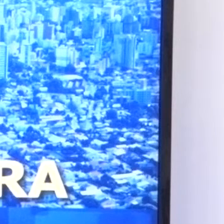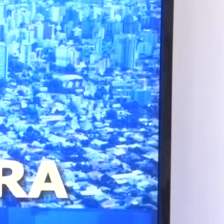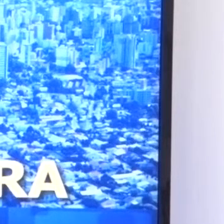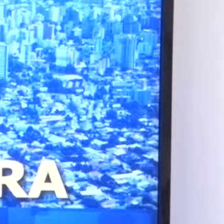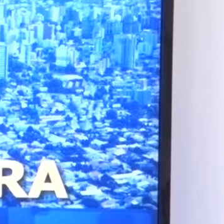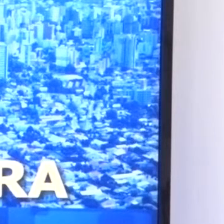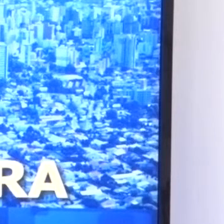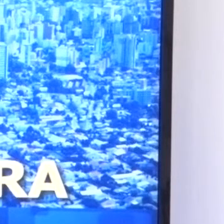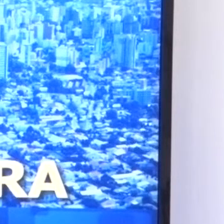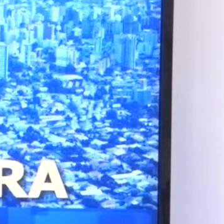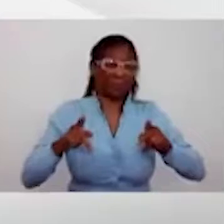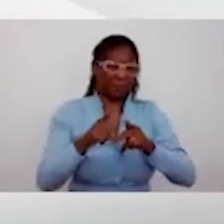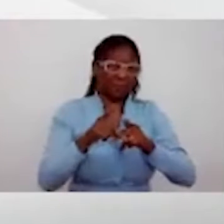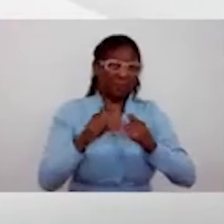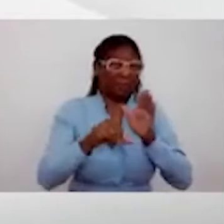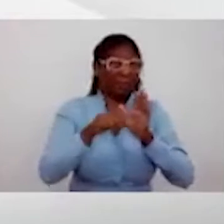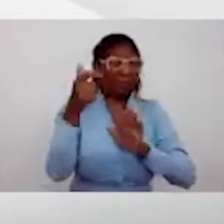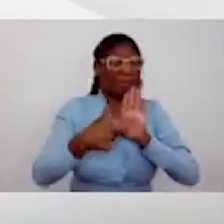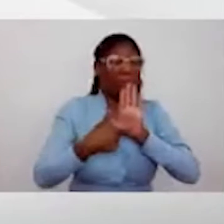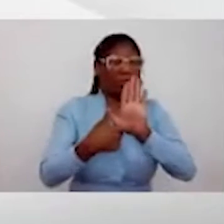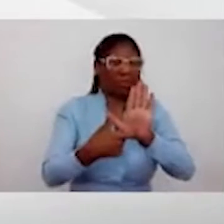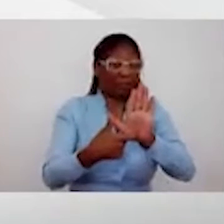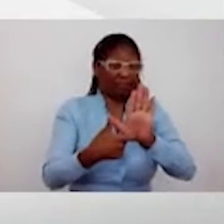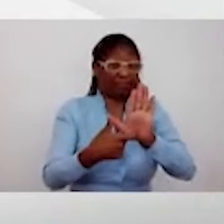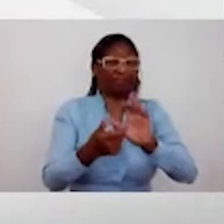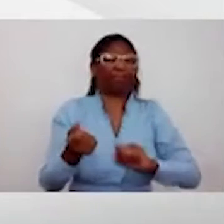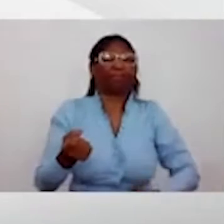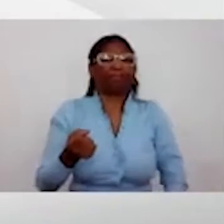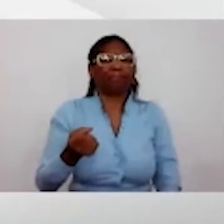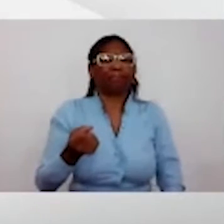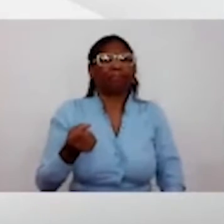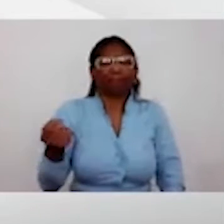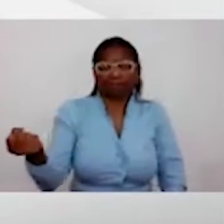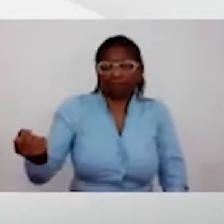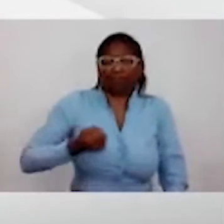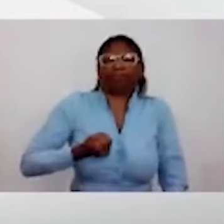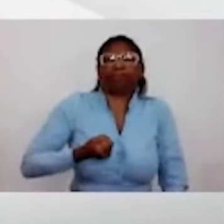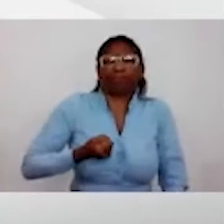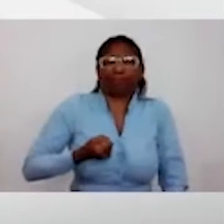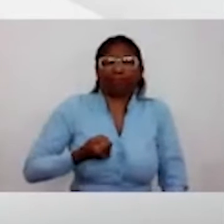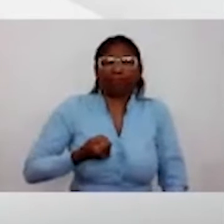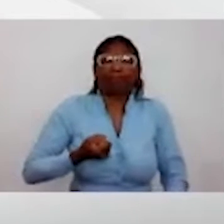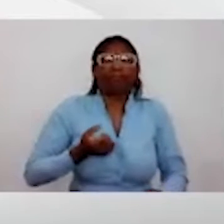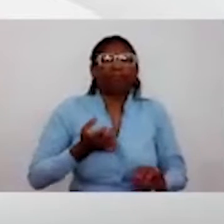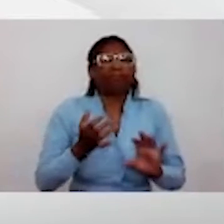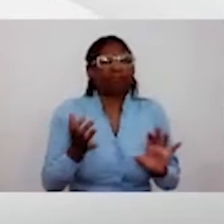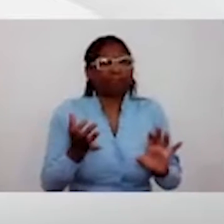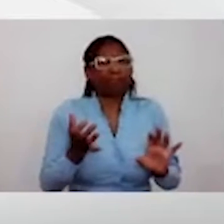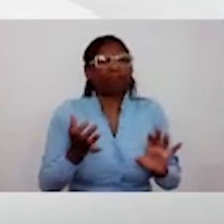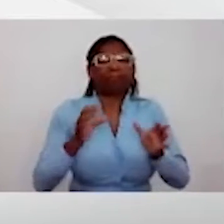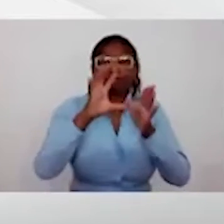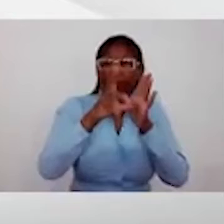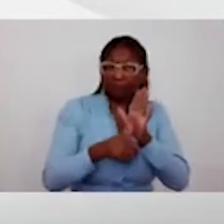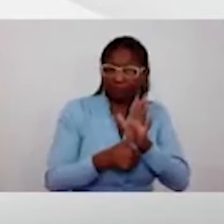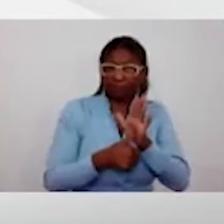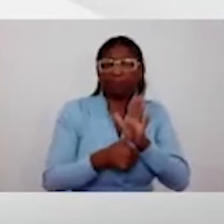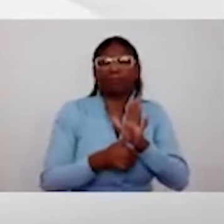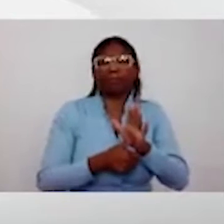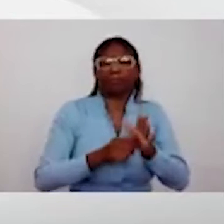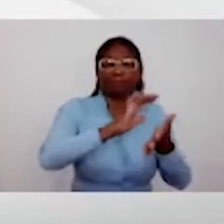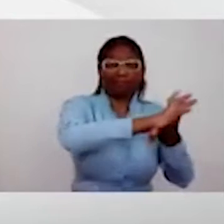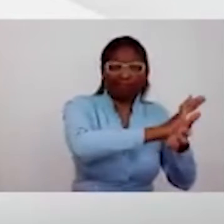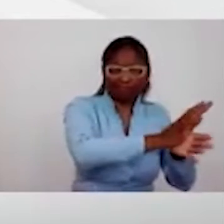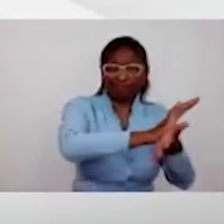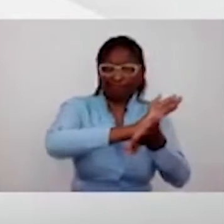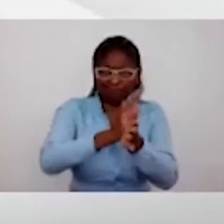do ato de divulgação. Homicídios, os crimes contra a vida, homicídios, latrocínios e feminicídios,